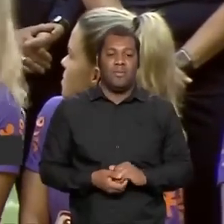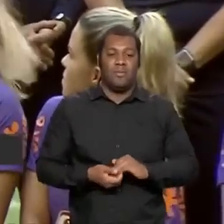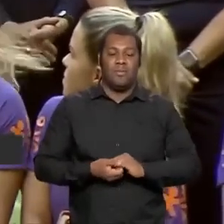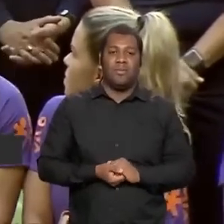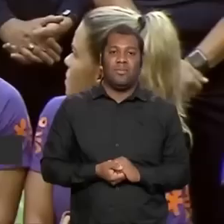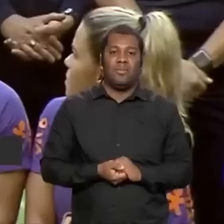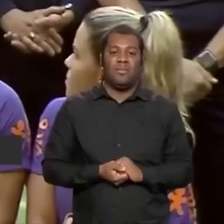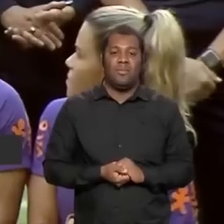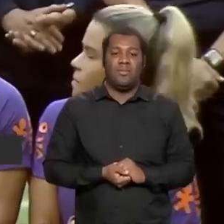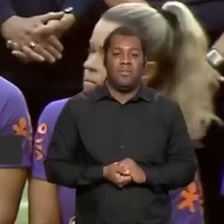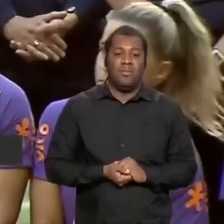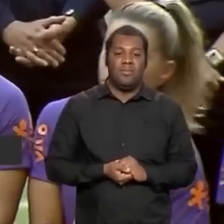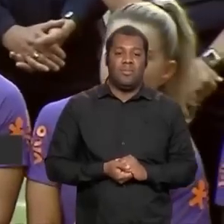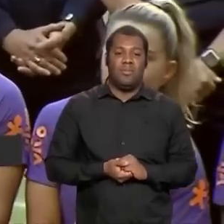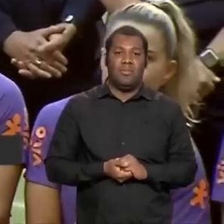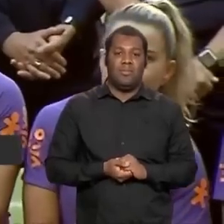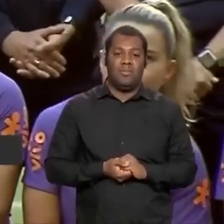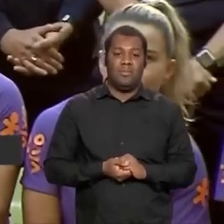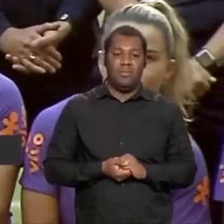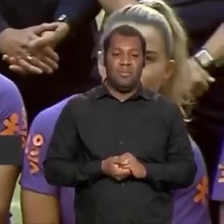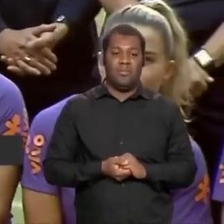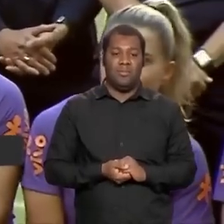petrinho. Deixa a camisa, presidente!